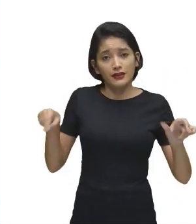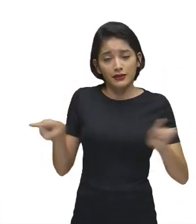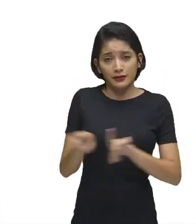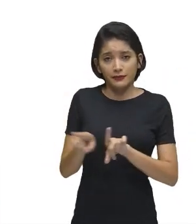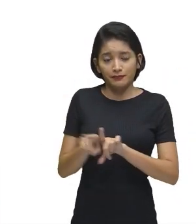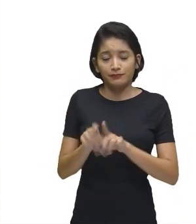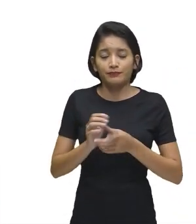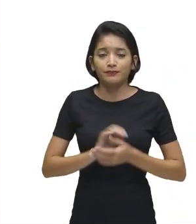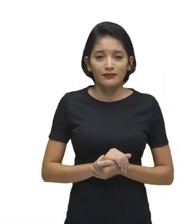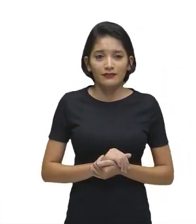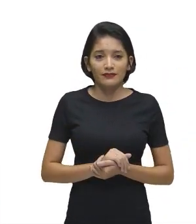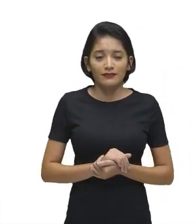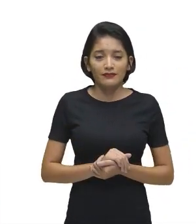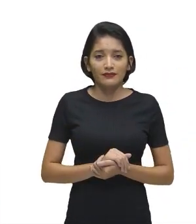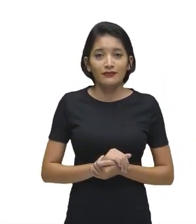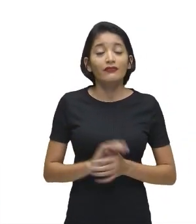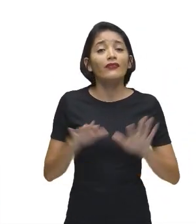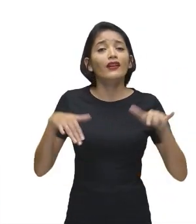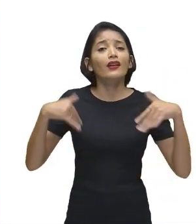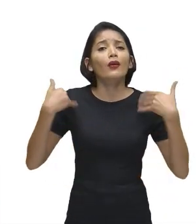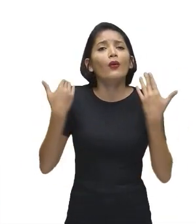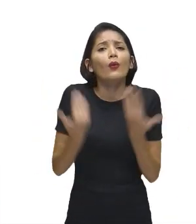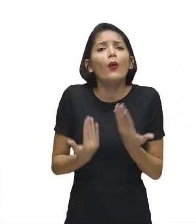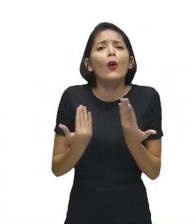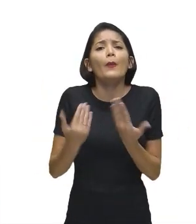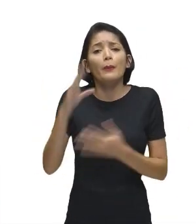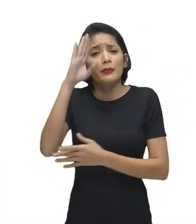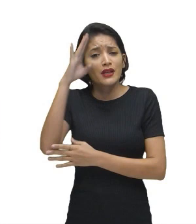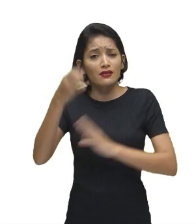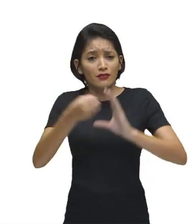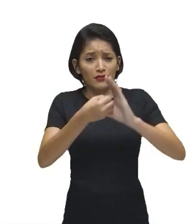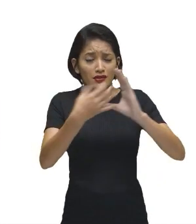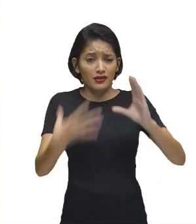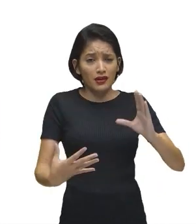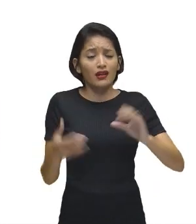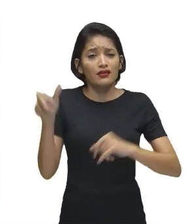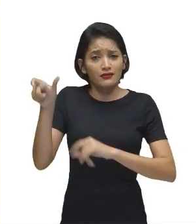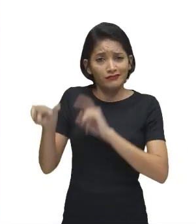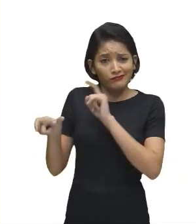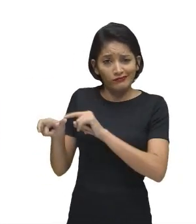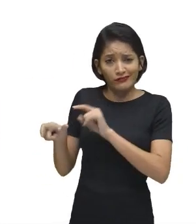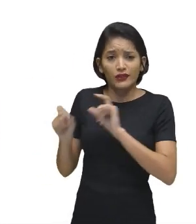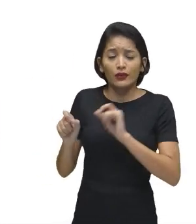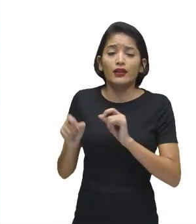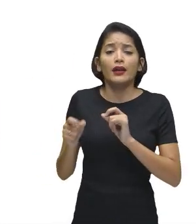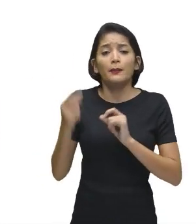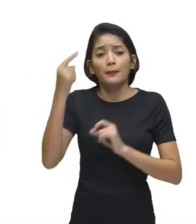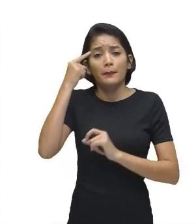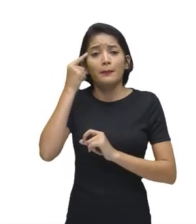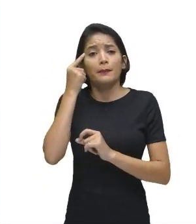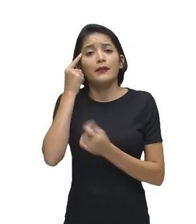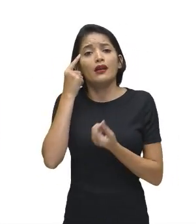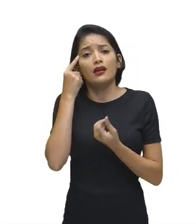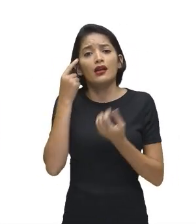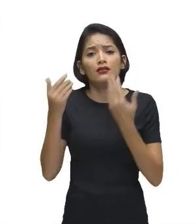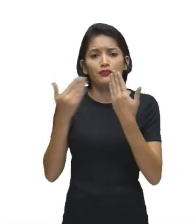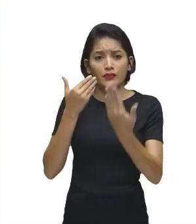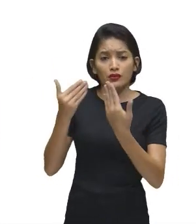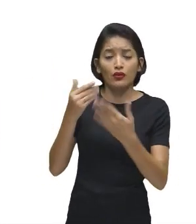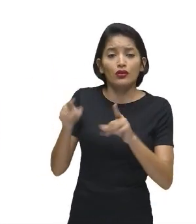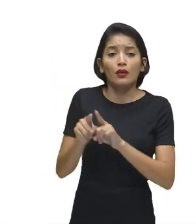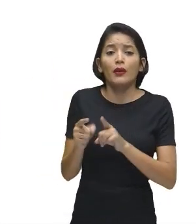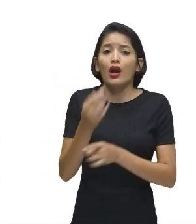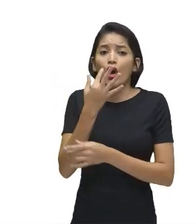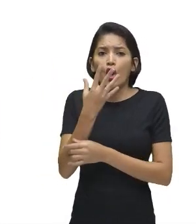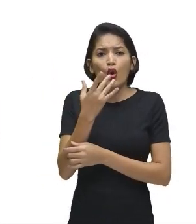o impressionista. Então, quais são as principais características do expressionismo? Pesquisa do domínio psicológico, cores